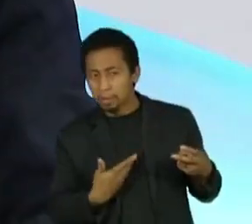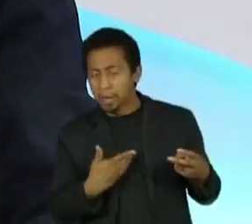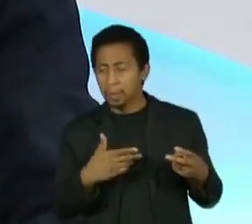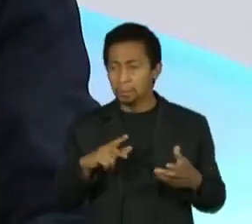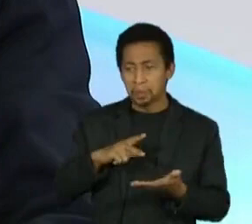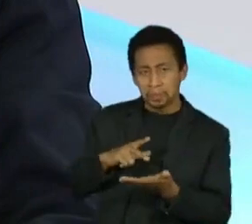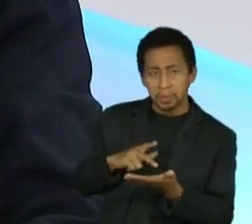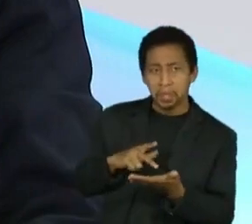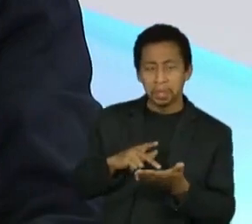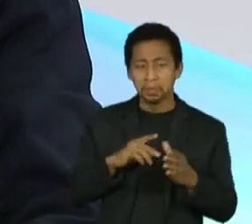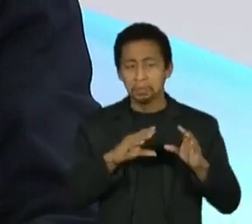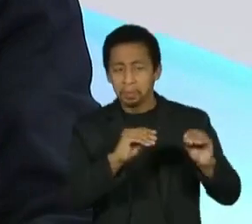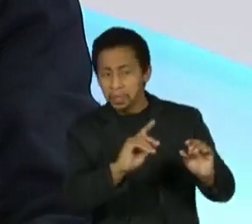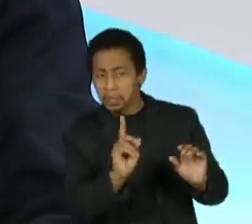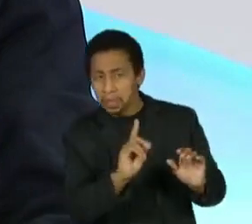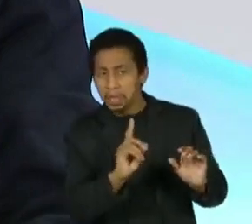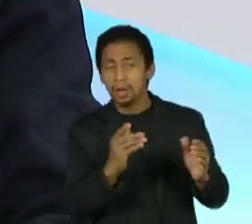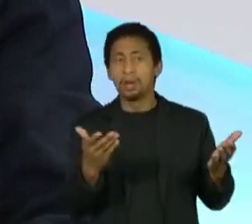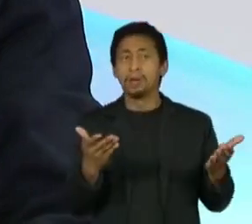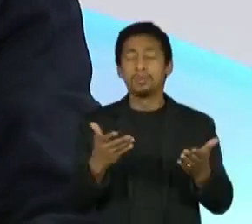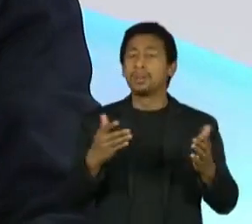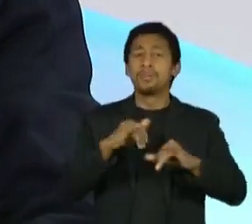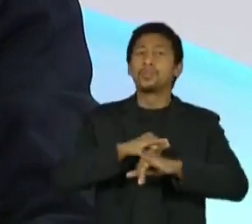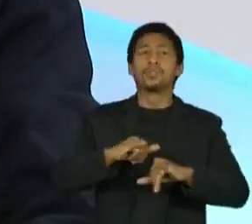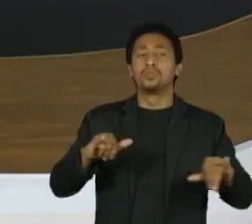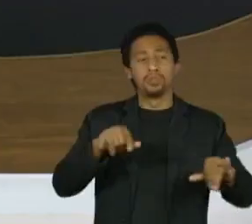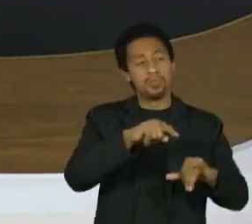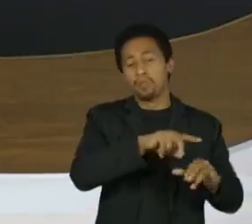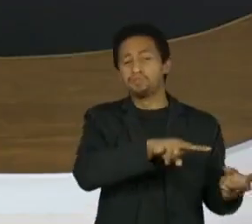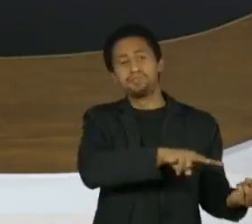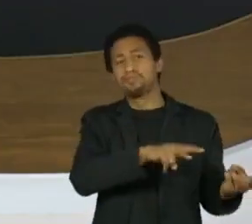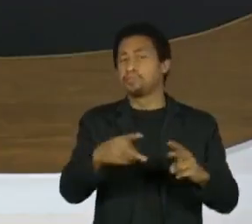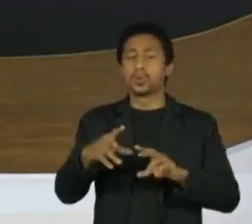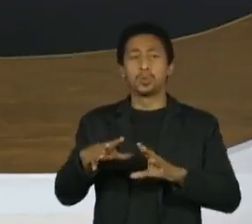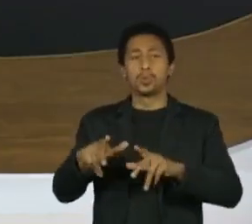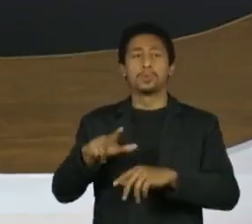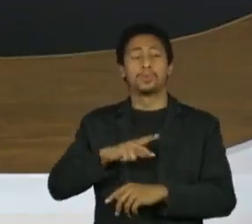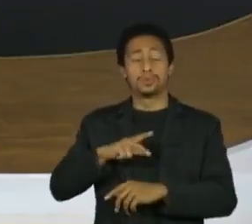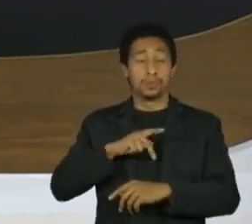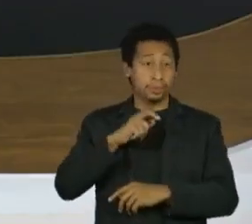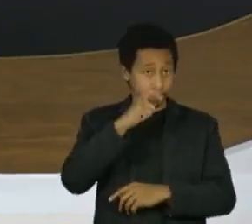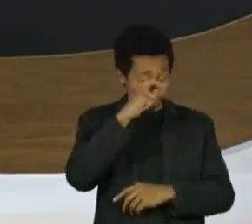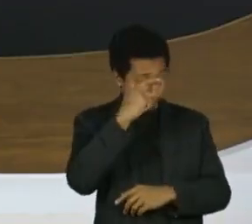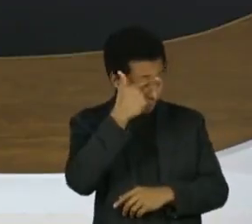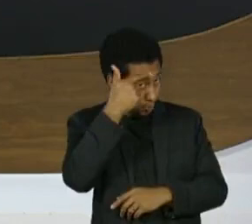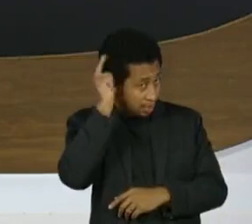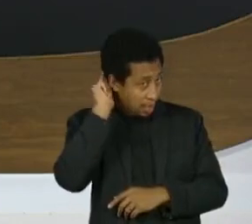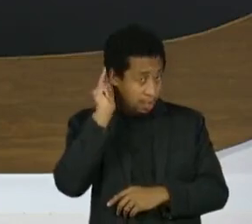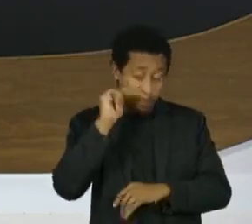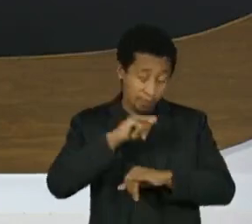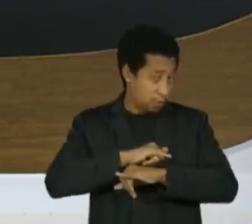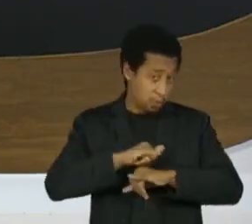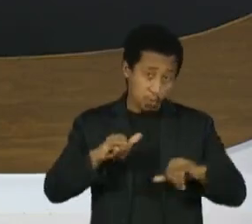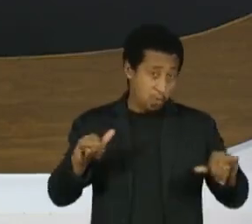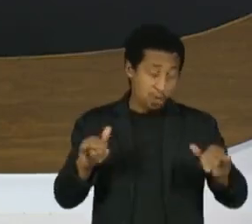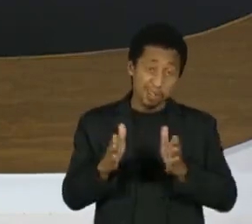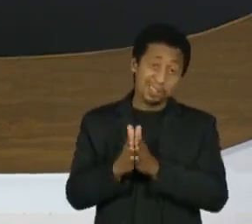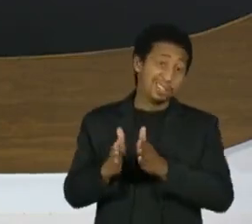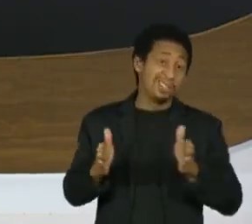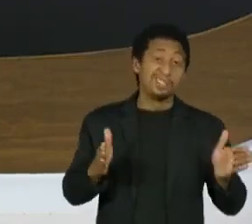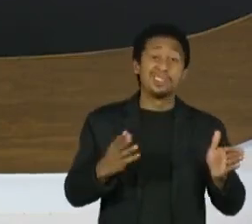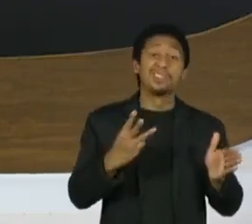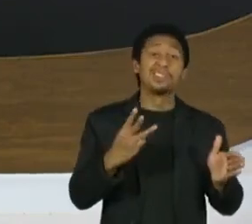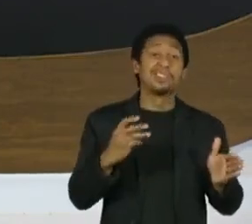voltou a falar entre batizar empresa o ministro Paulo Guedes recentemente disse que 30 anos a Petrobras não